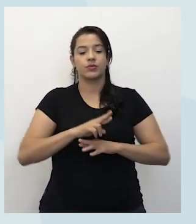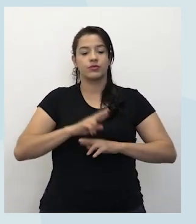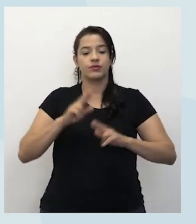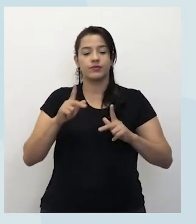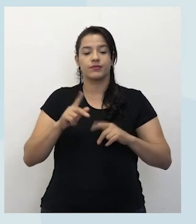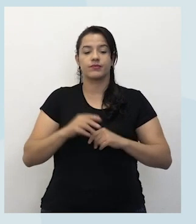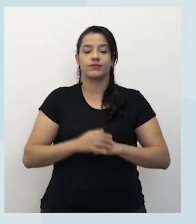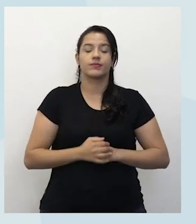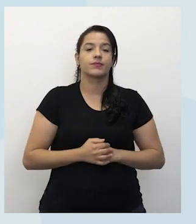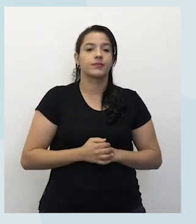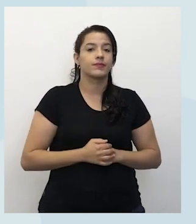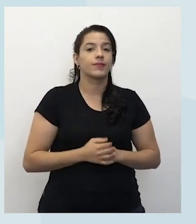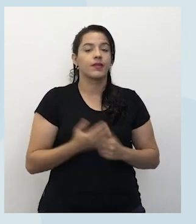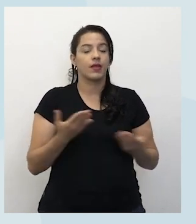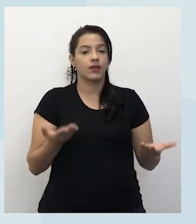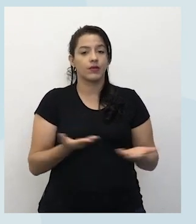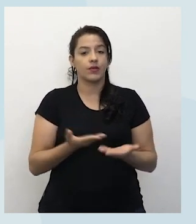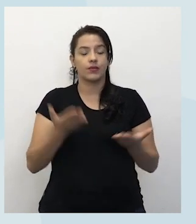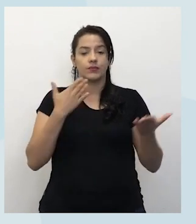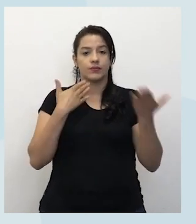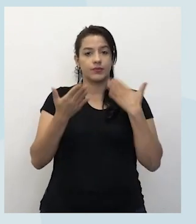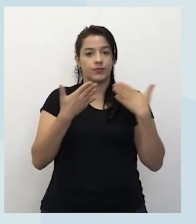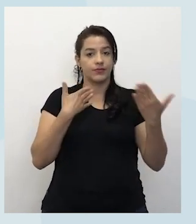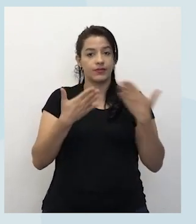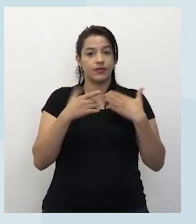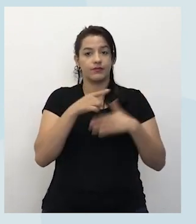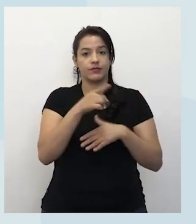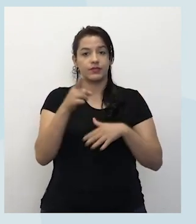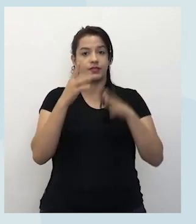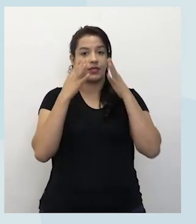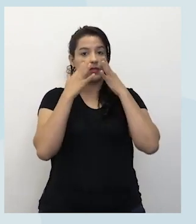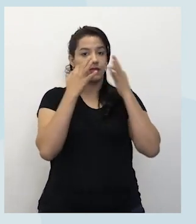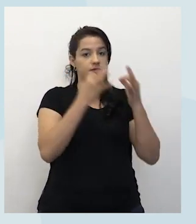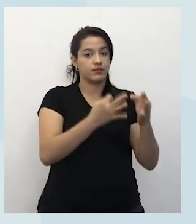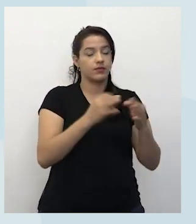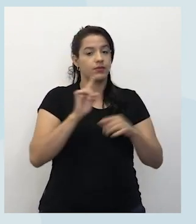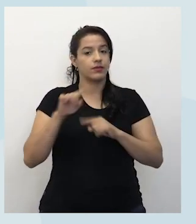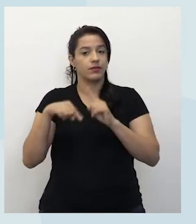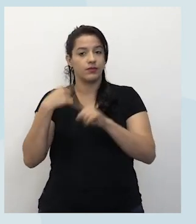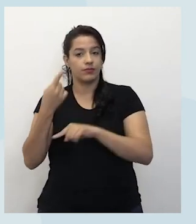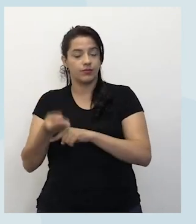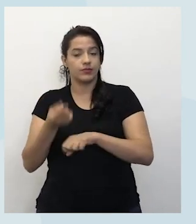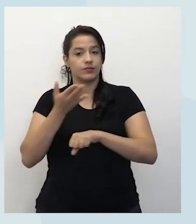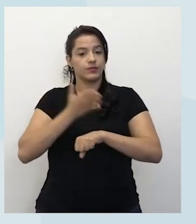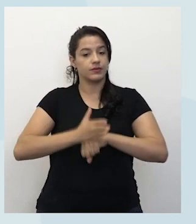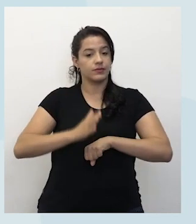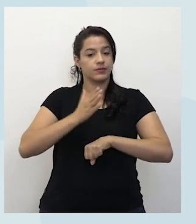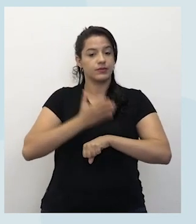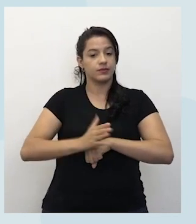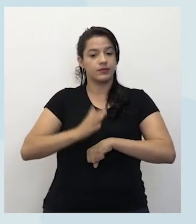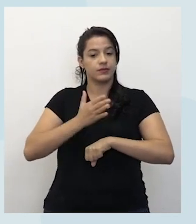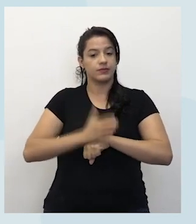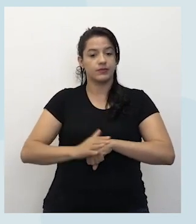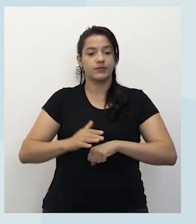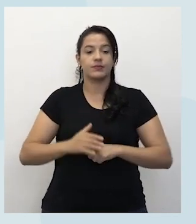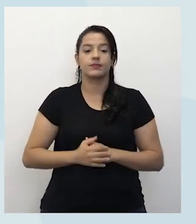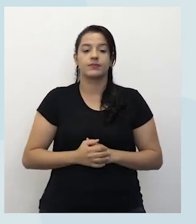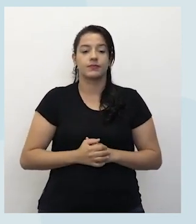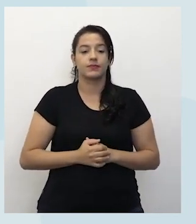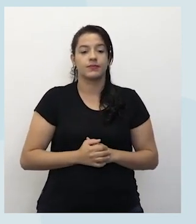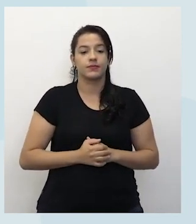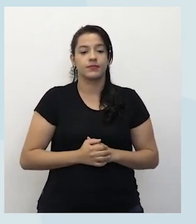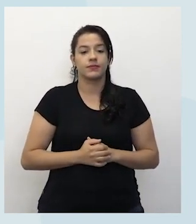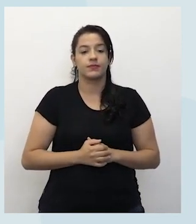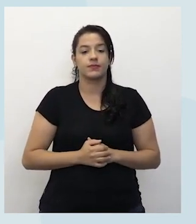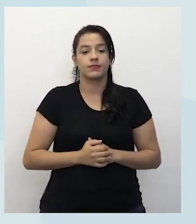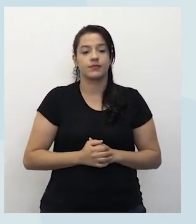né, tal. Uhum. Vamos fazer o diálogo aqui, preste atenção como é que faz, e aí, depois, você tenta praticar aí com quem estiver na sua casa aí, né, para